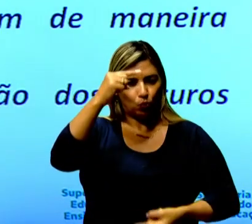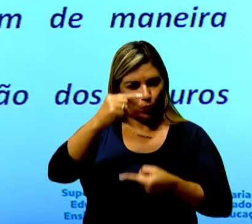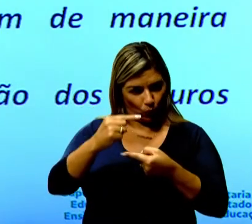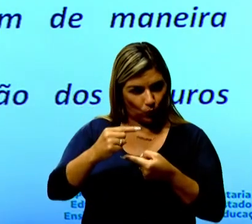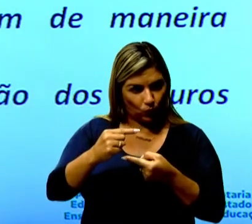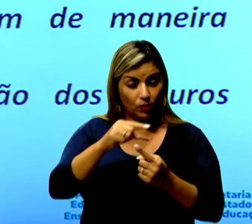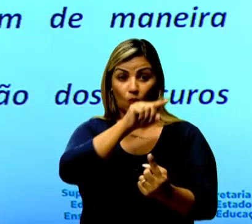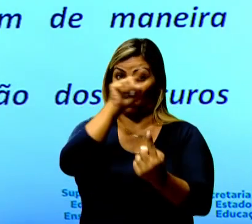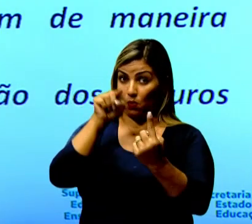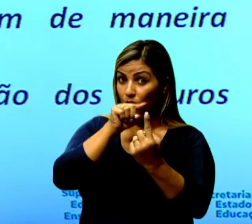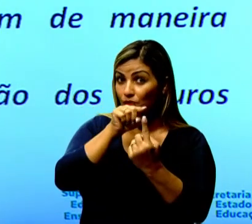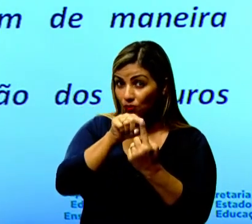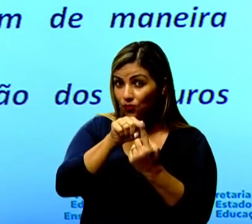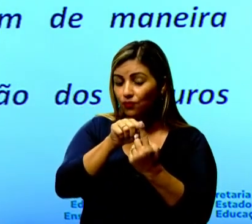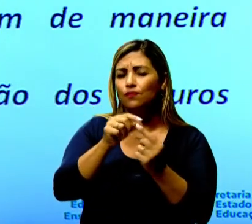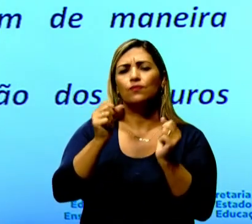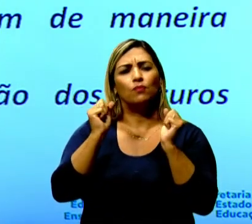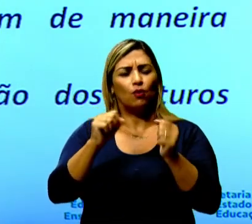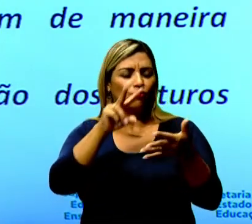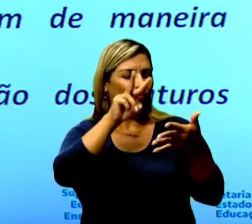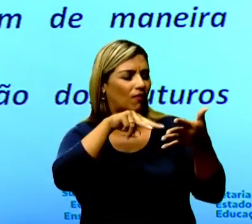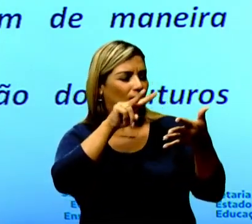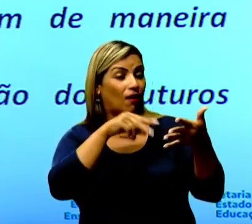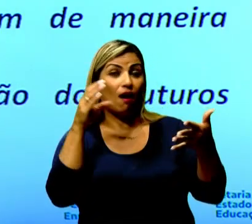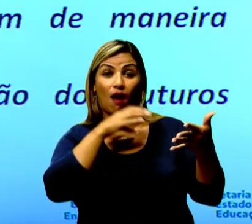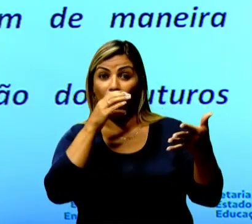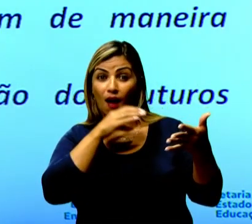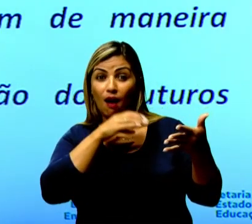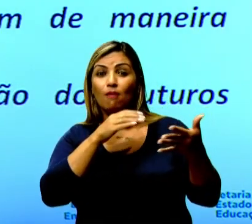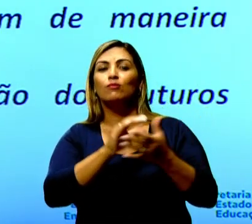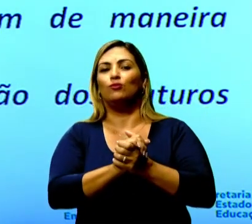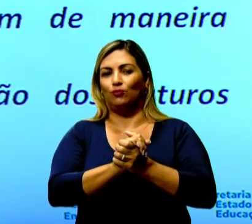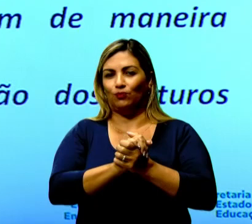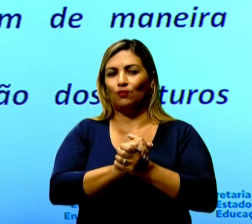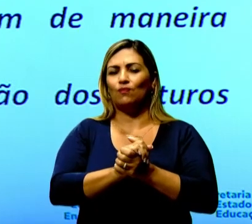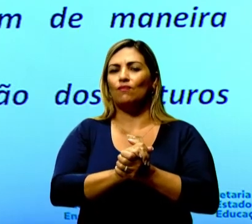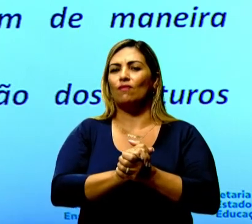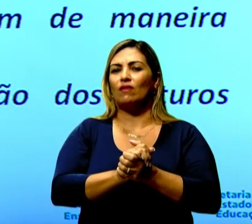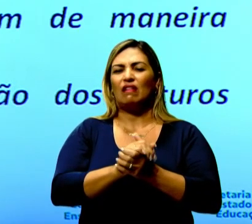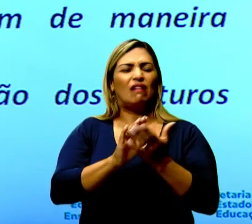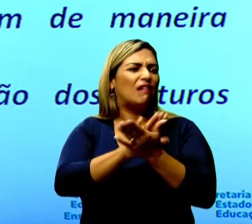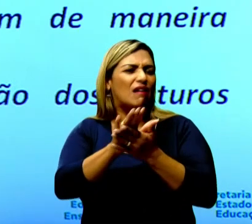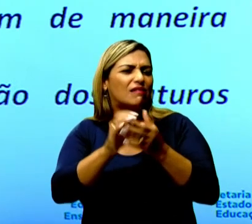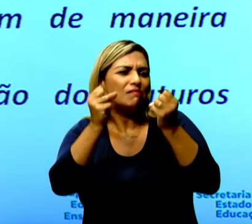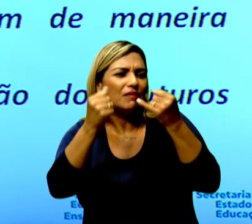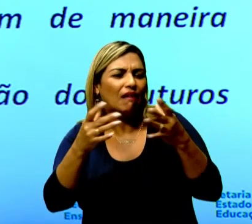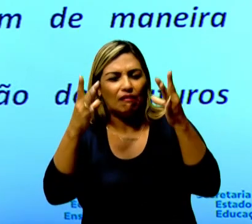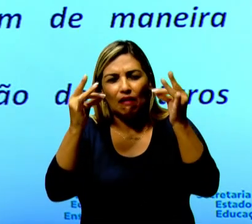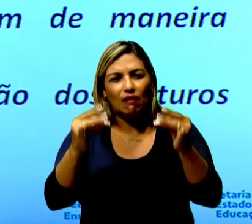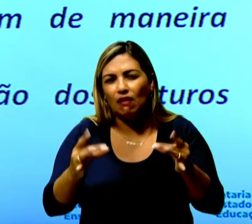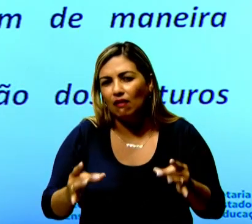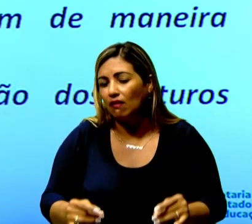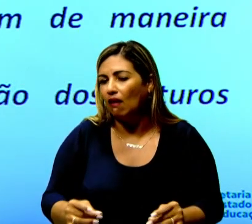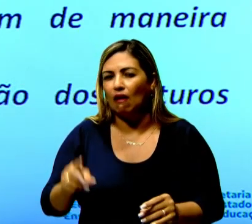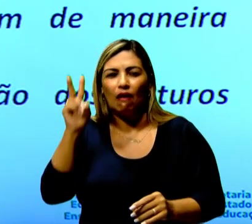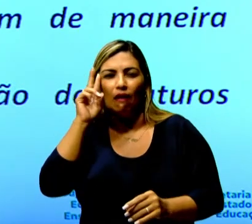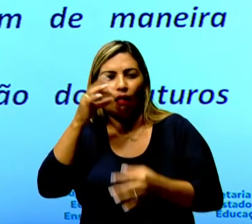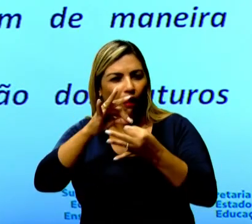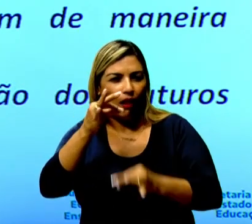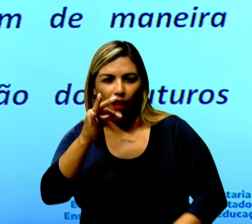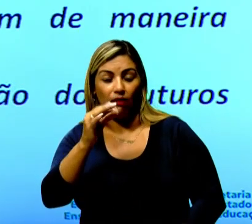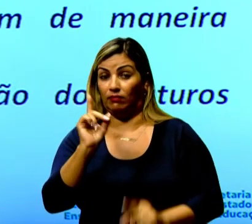objetivas que podem ser lidas rapidamente nada de explicações e histórias